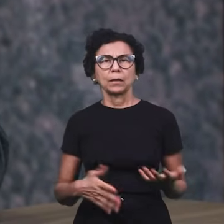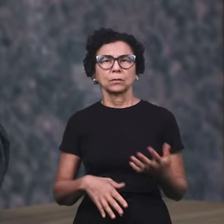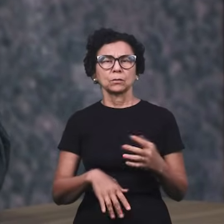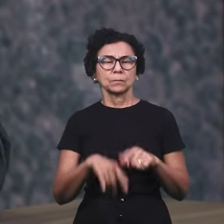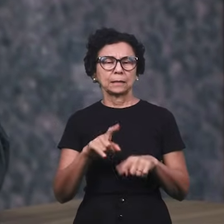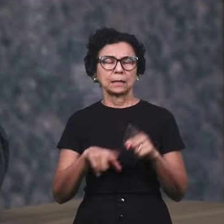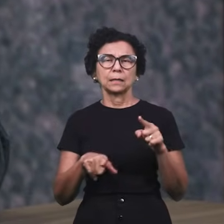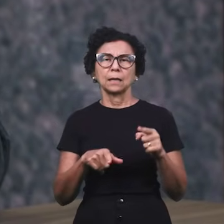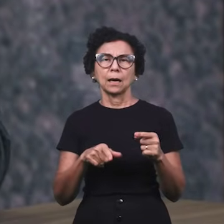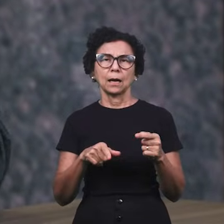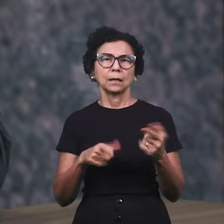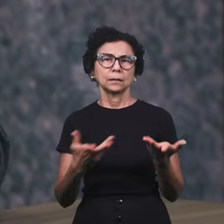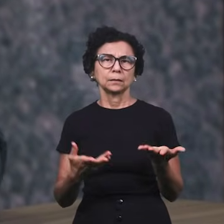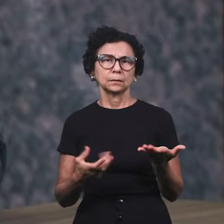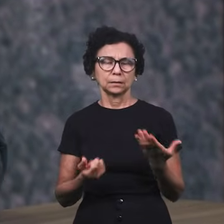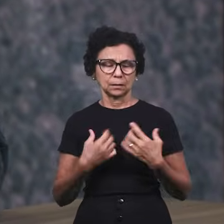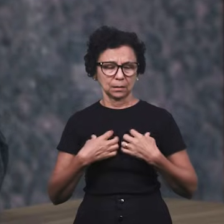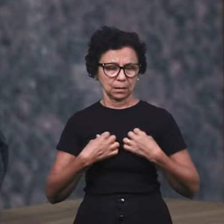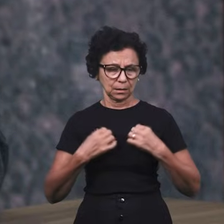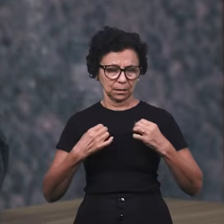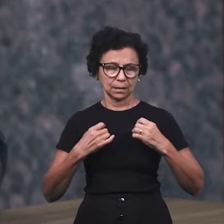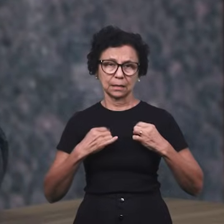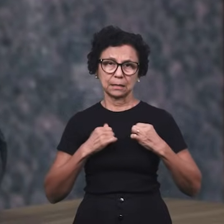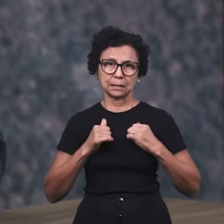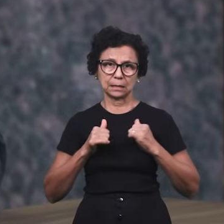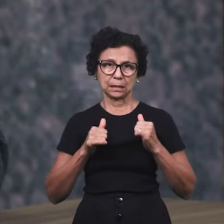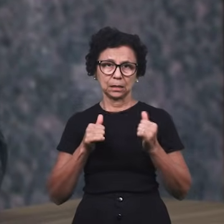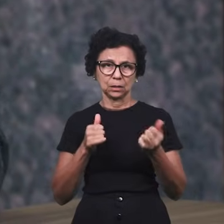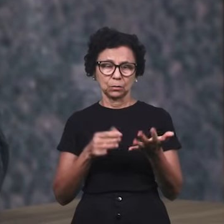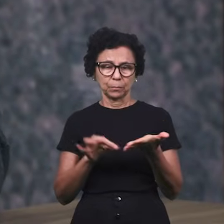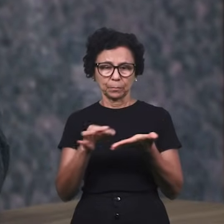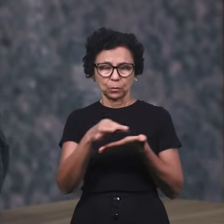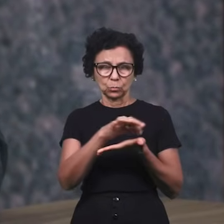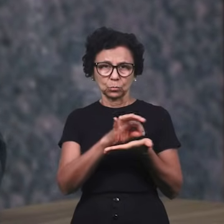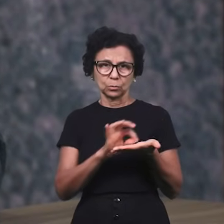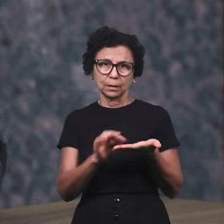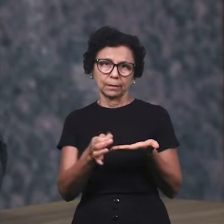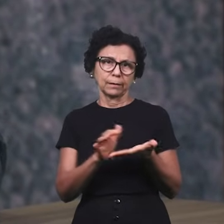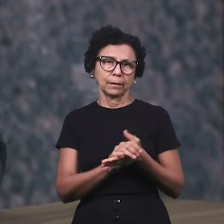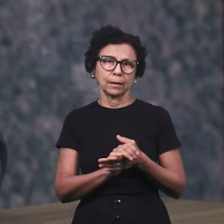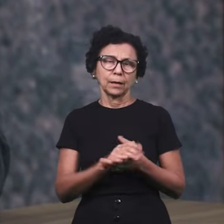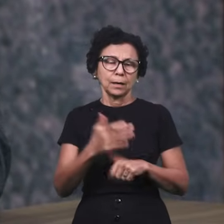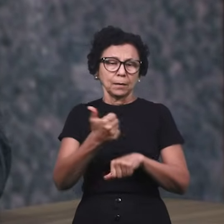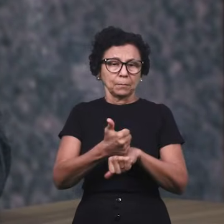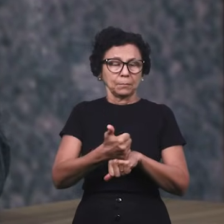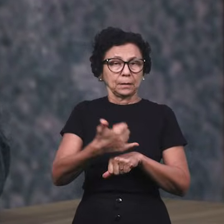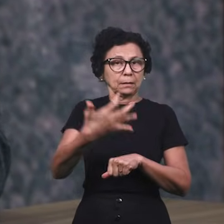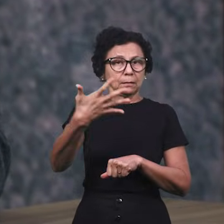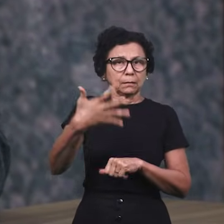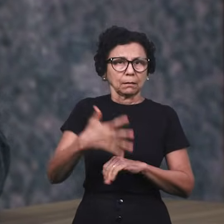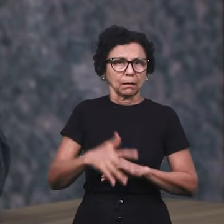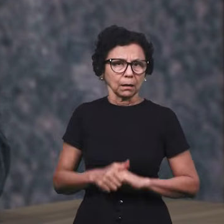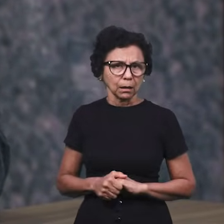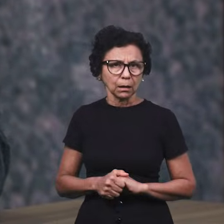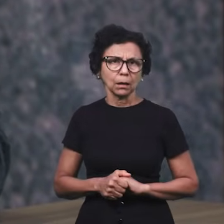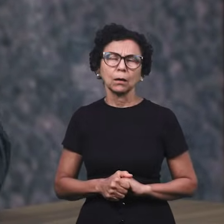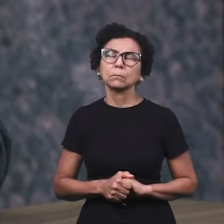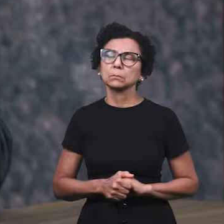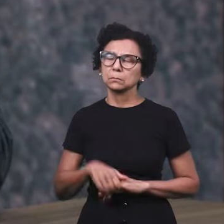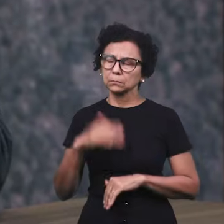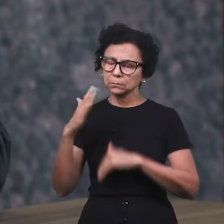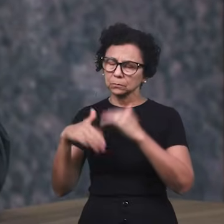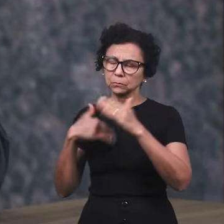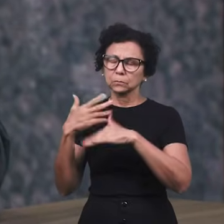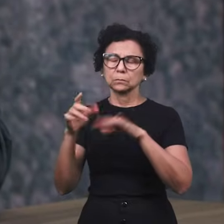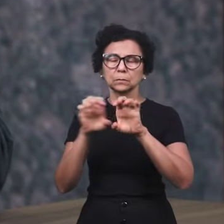itens como tecidos, objetos de metais, desenvolveram a pesca, levavam produtos para outras regiões fora da América e